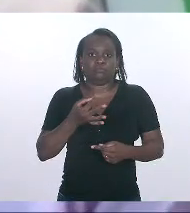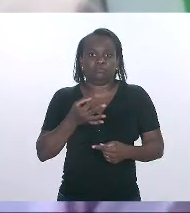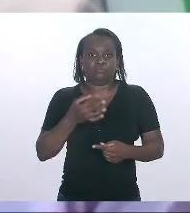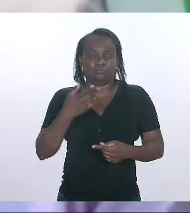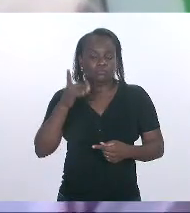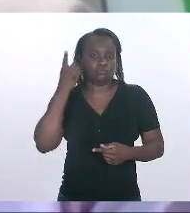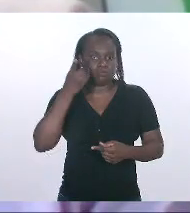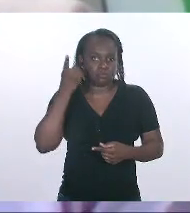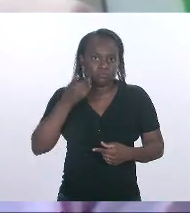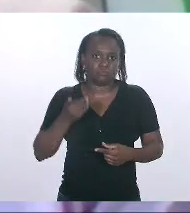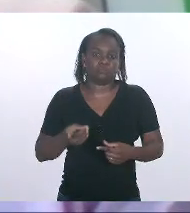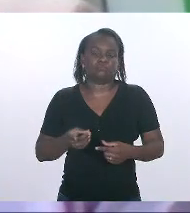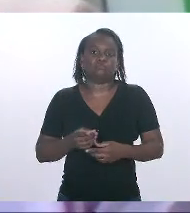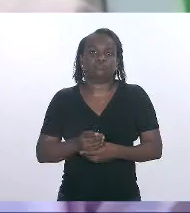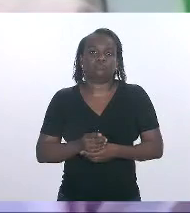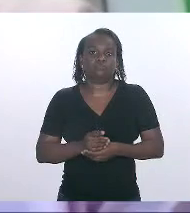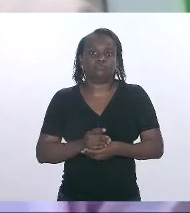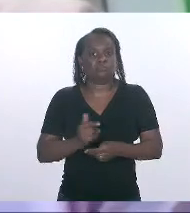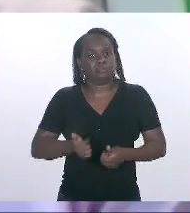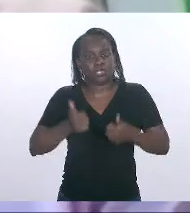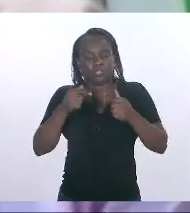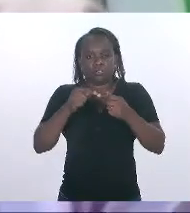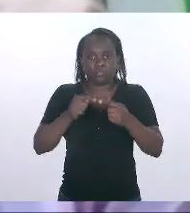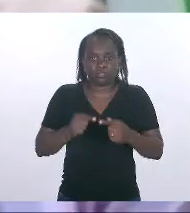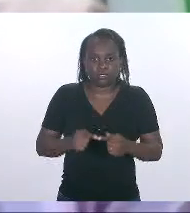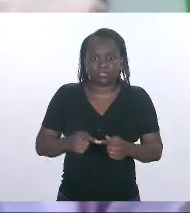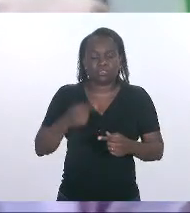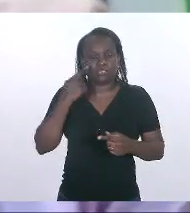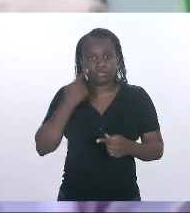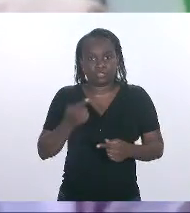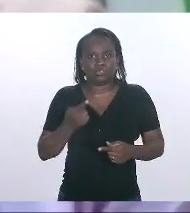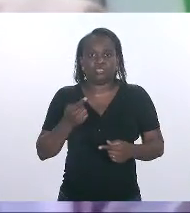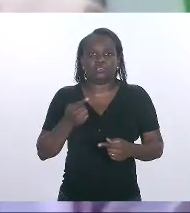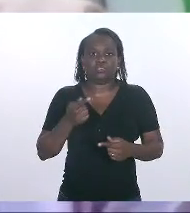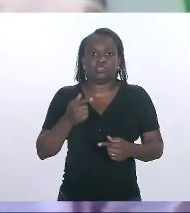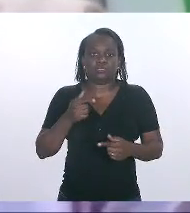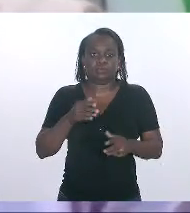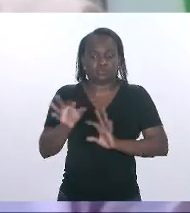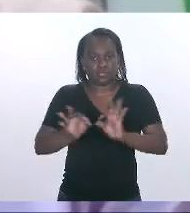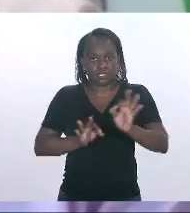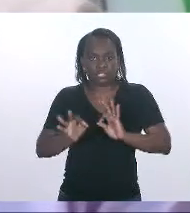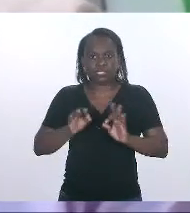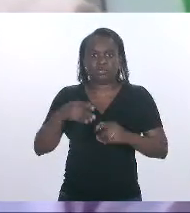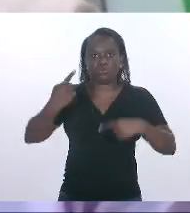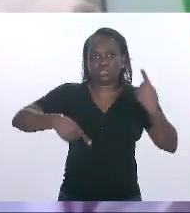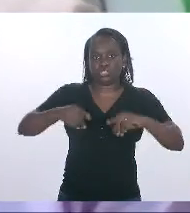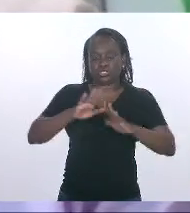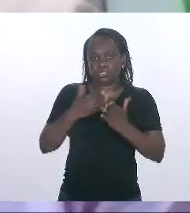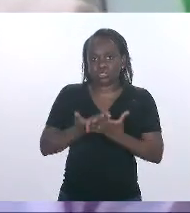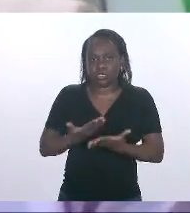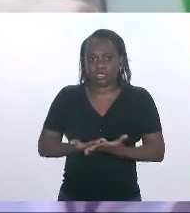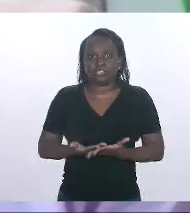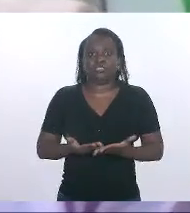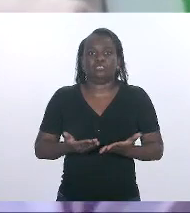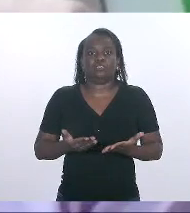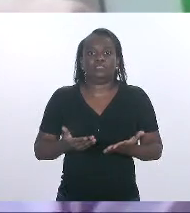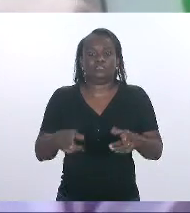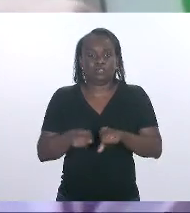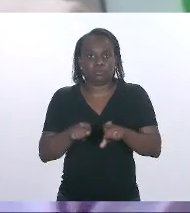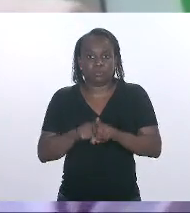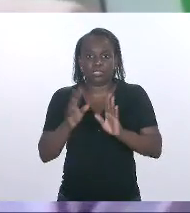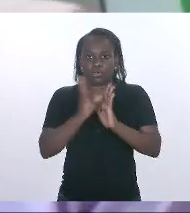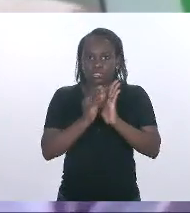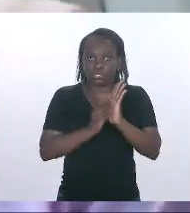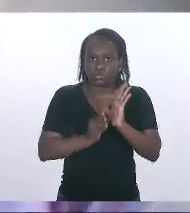do deputado ao melhor formato do ponto de vista do planejamento das políticas educacionais e dos